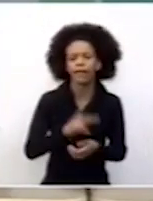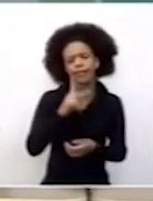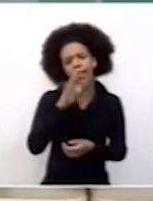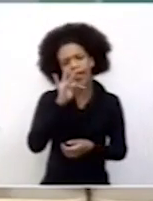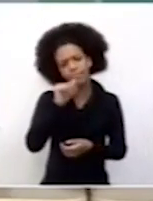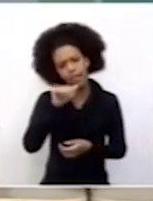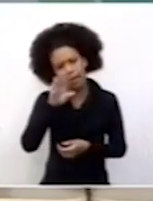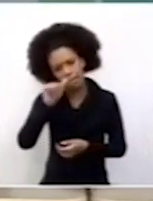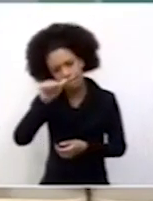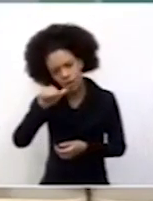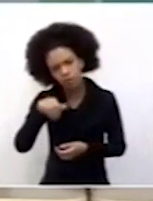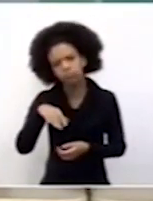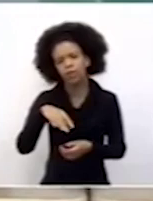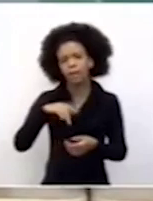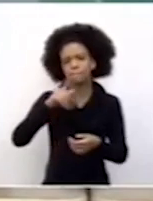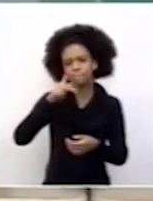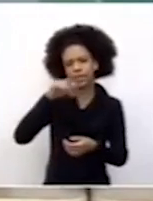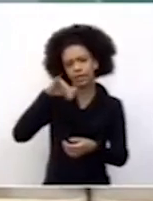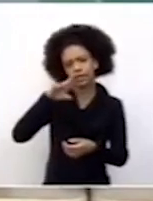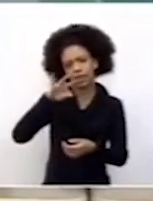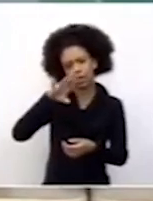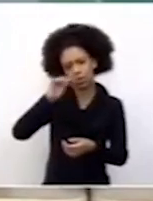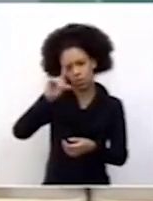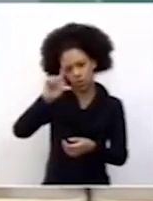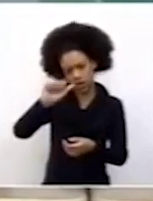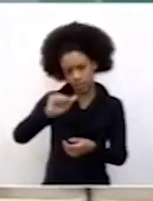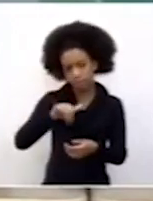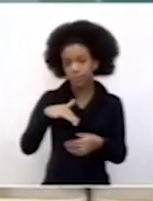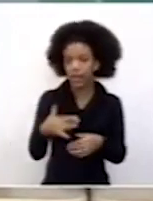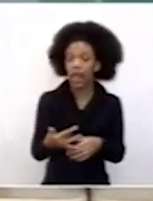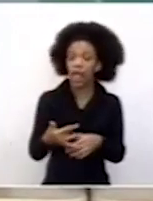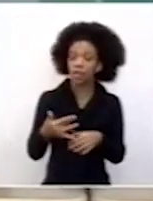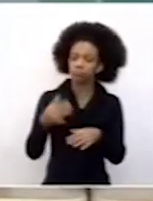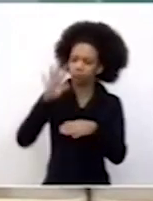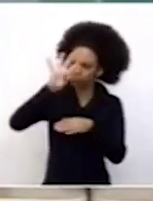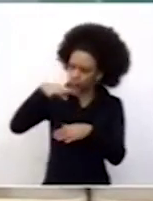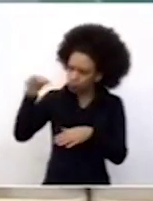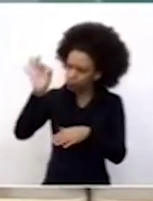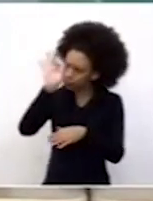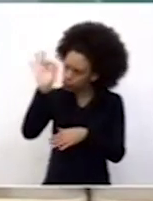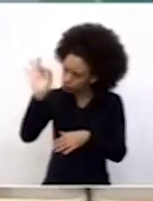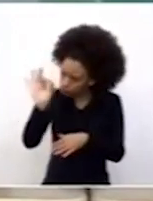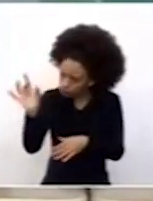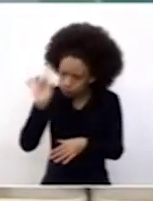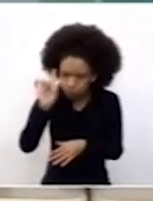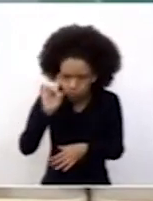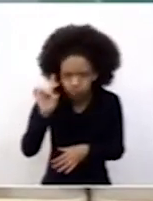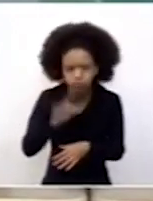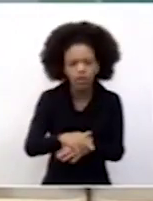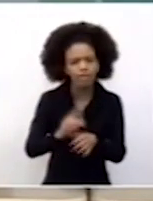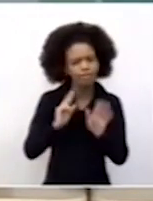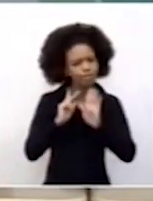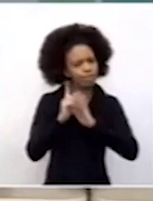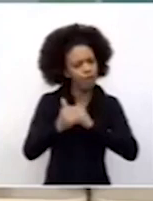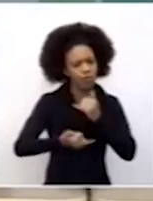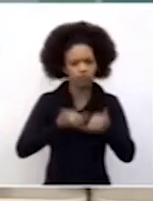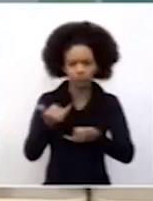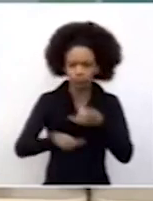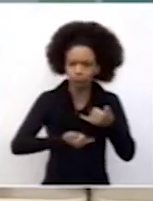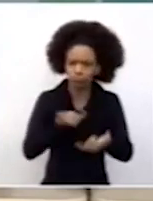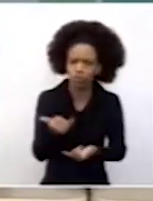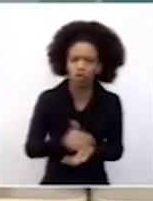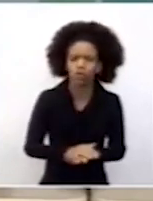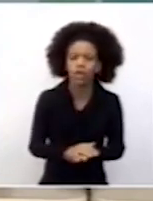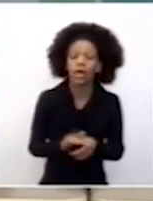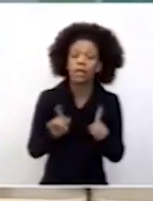Pitágoras, calendário, jogos apareceram dos mais diversos tipos de jogos.